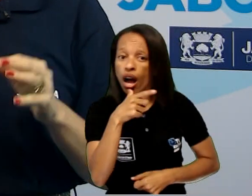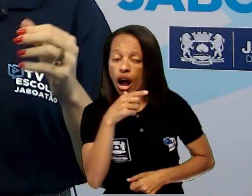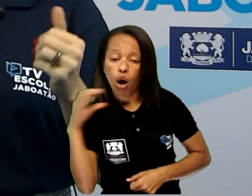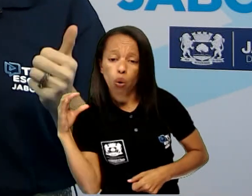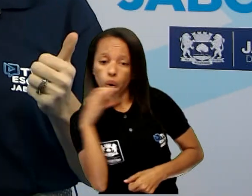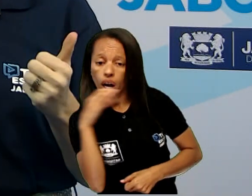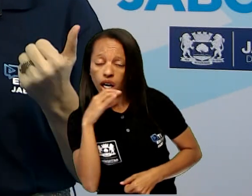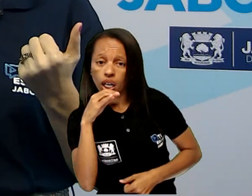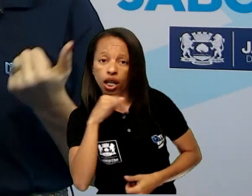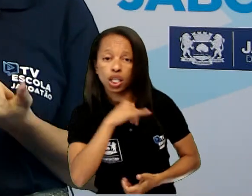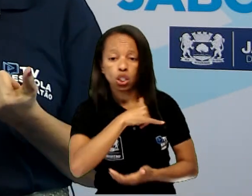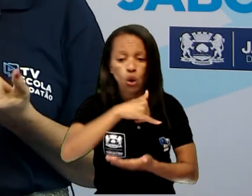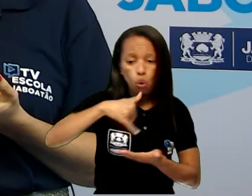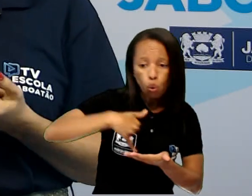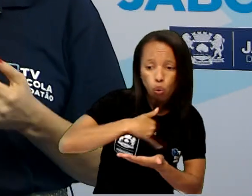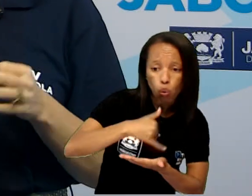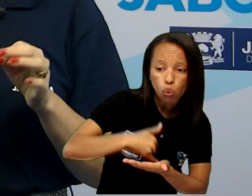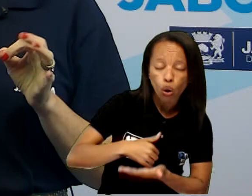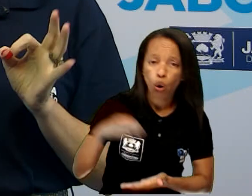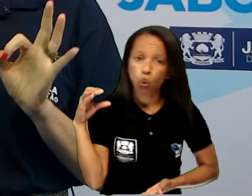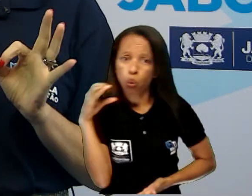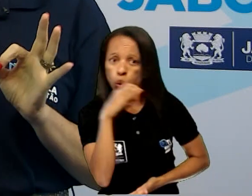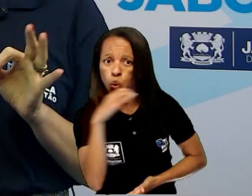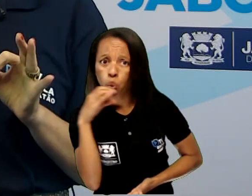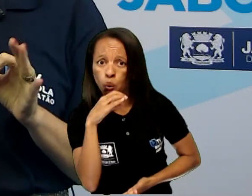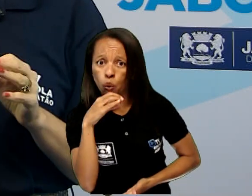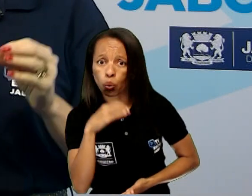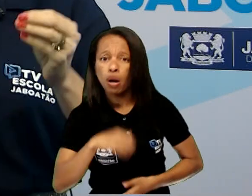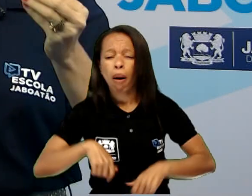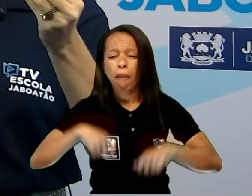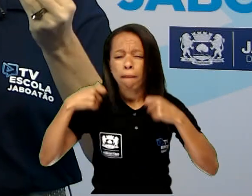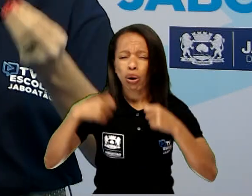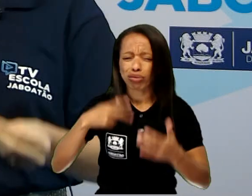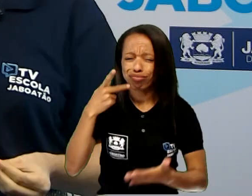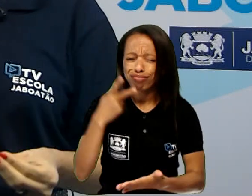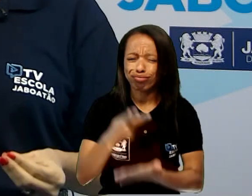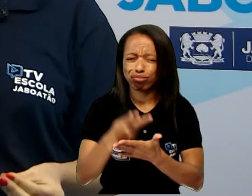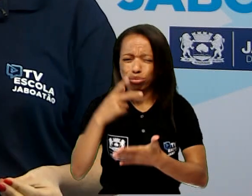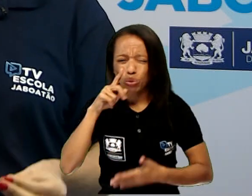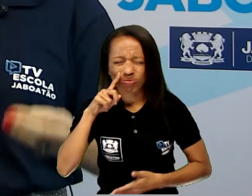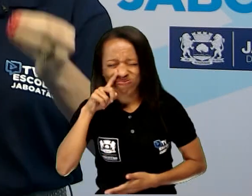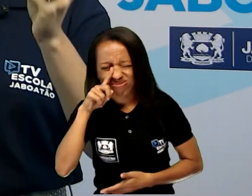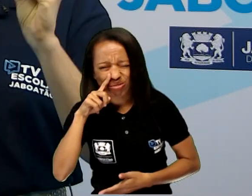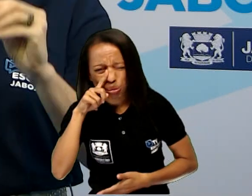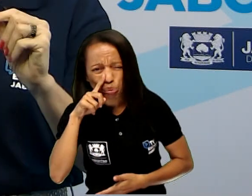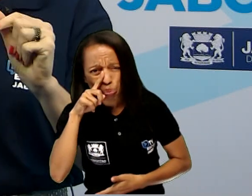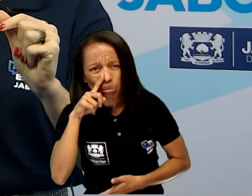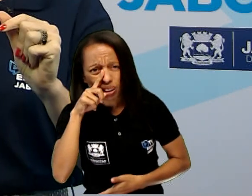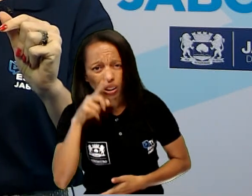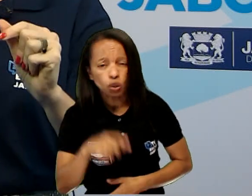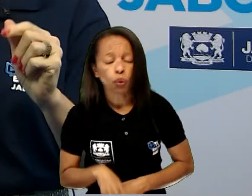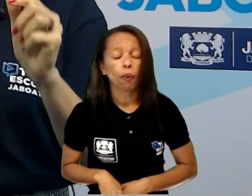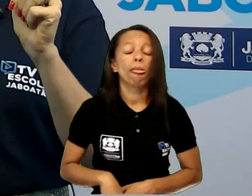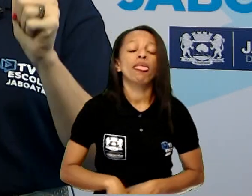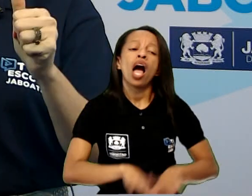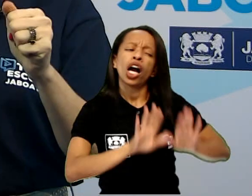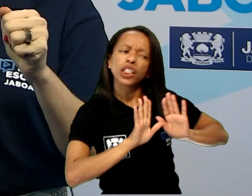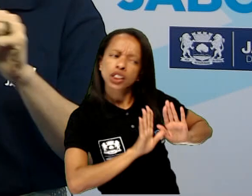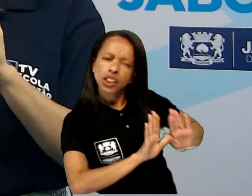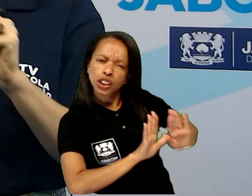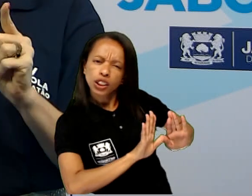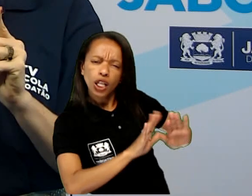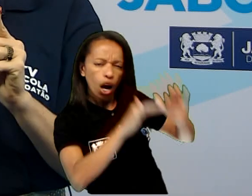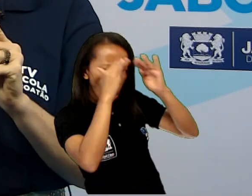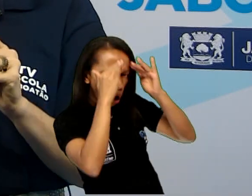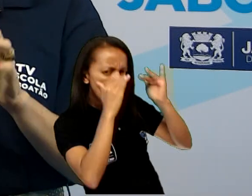horrível, queima, arde, é um desconforto grande. Então, se você pode prevenir, do jeito que a mamãe deixou, você obedece,